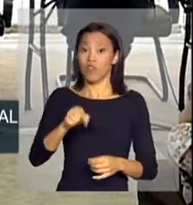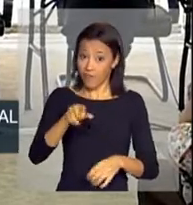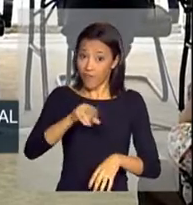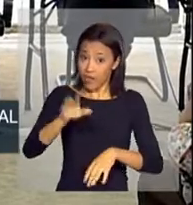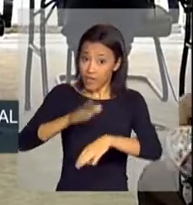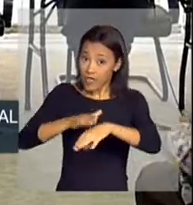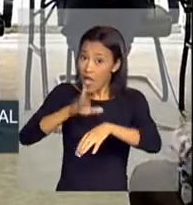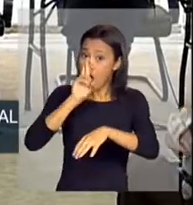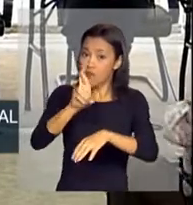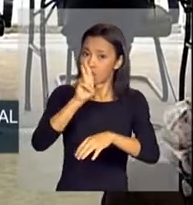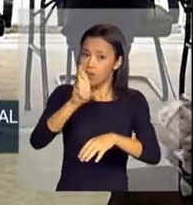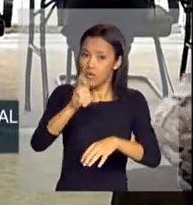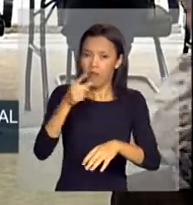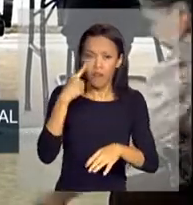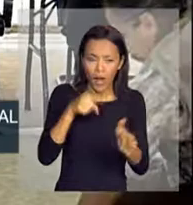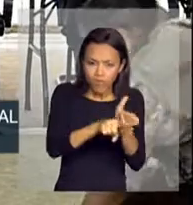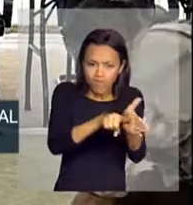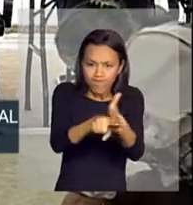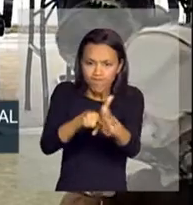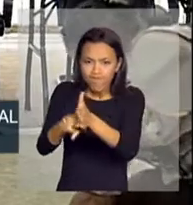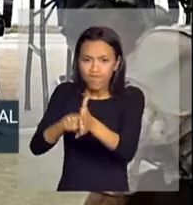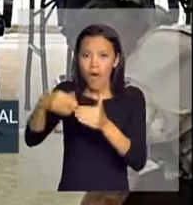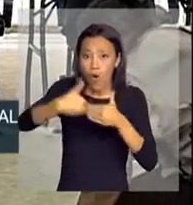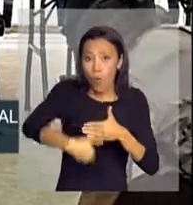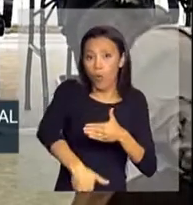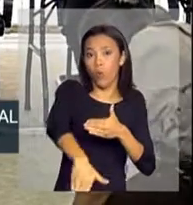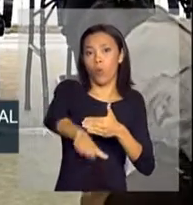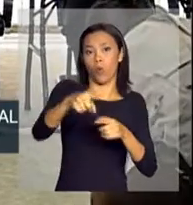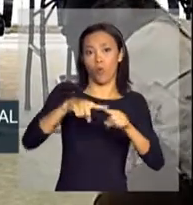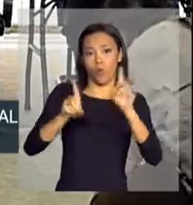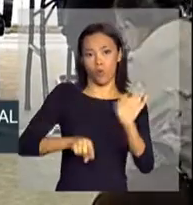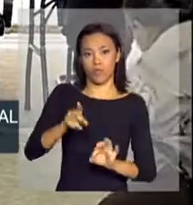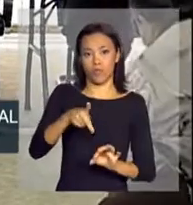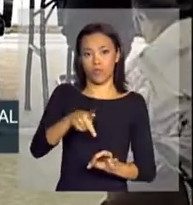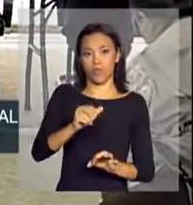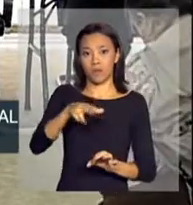do que será feito ao longo desse para o